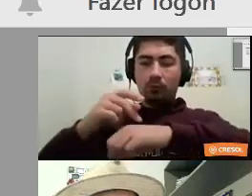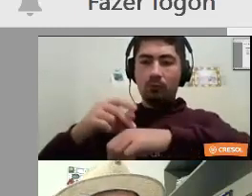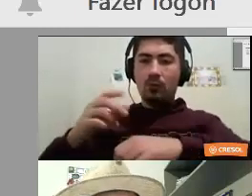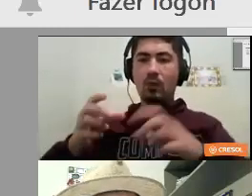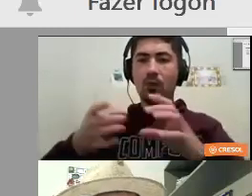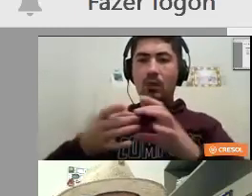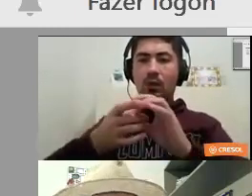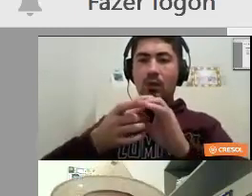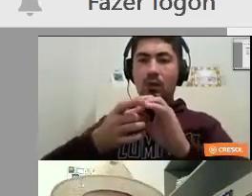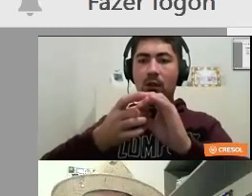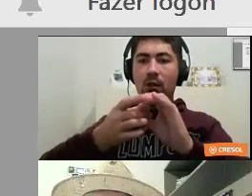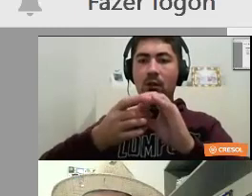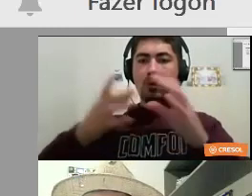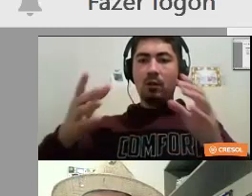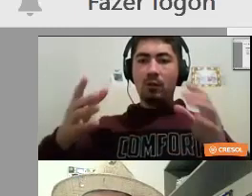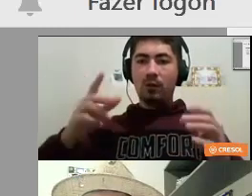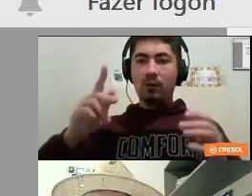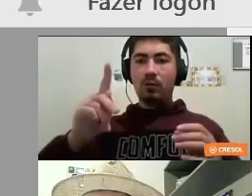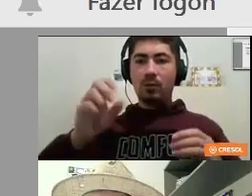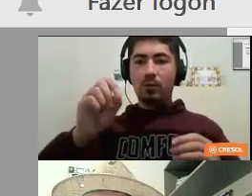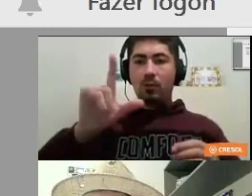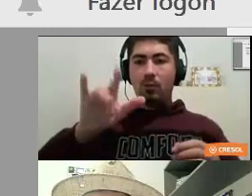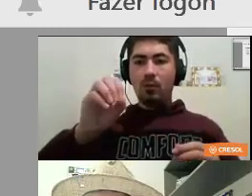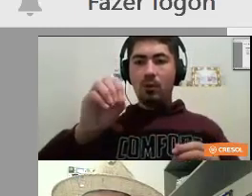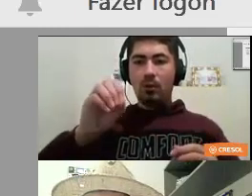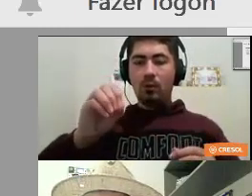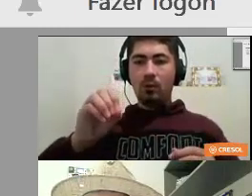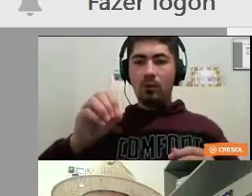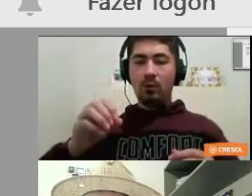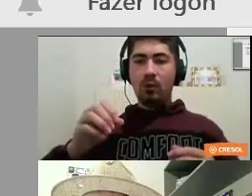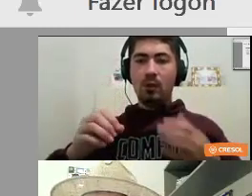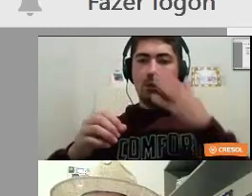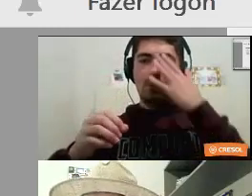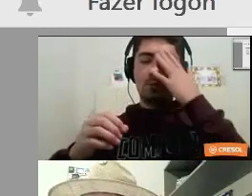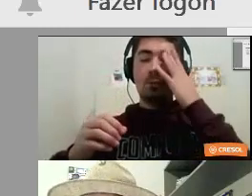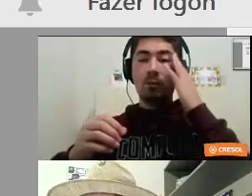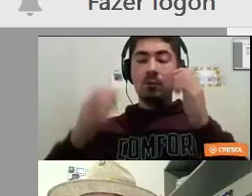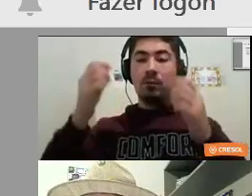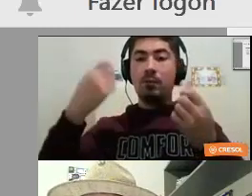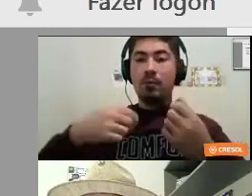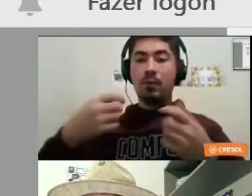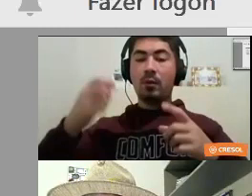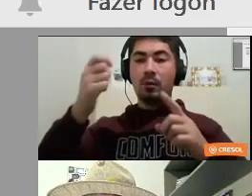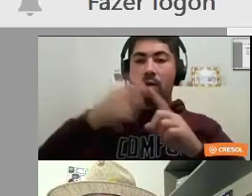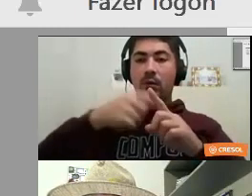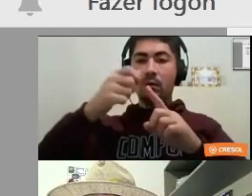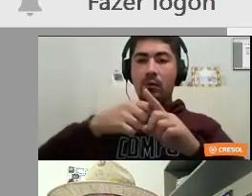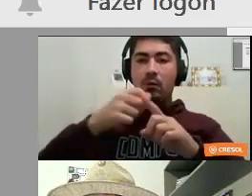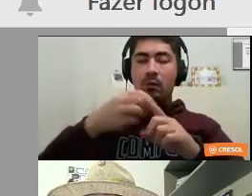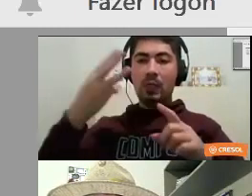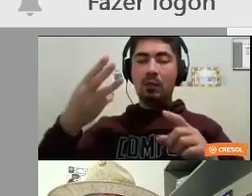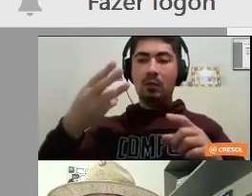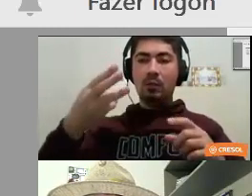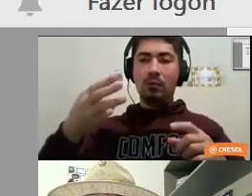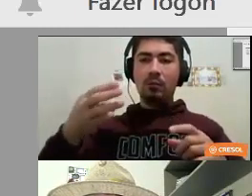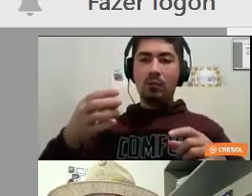menos, 3 anos sem nenhum caso de paralisia infantil causado por vírus